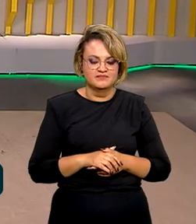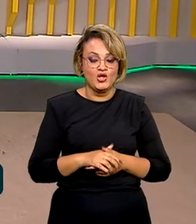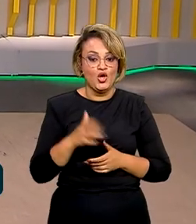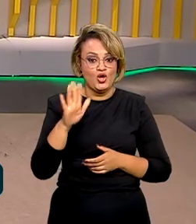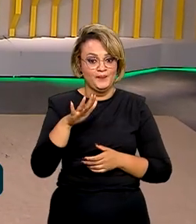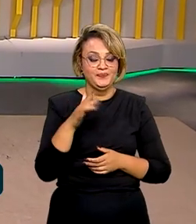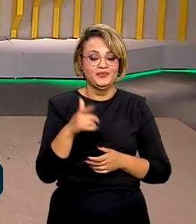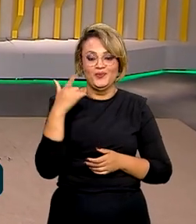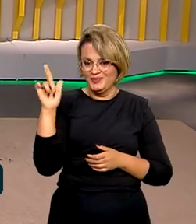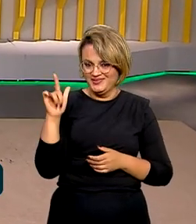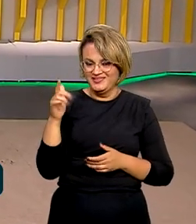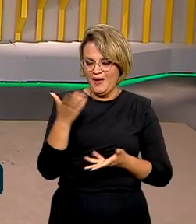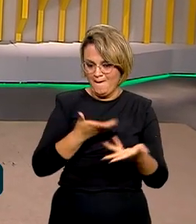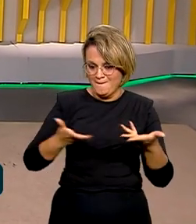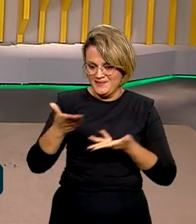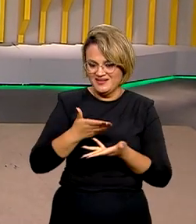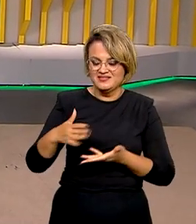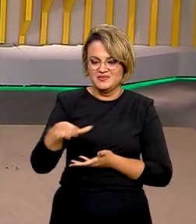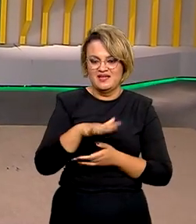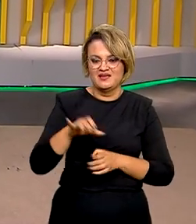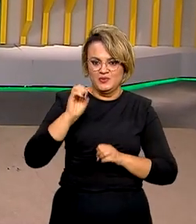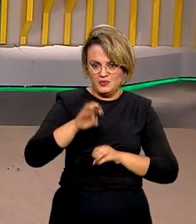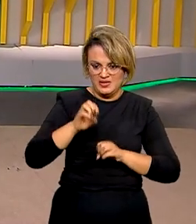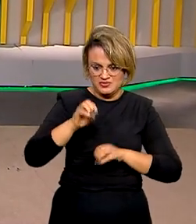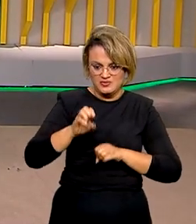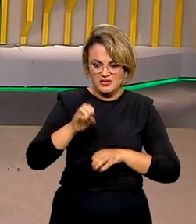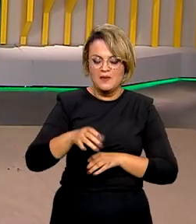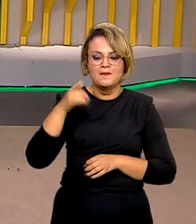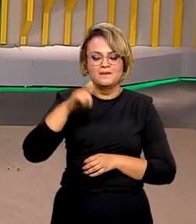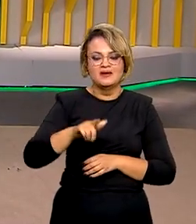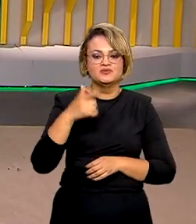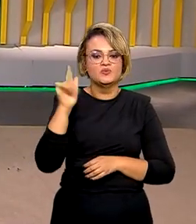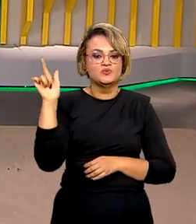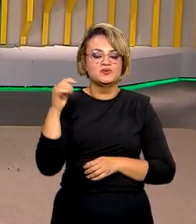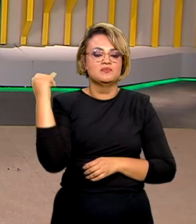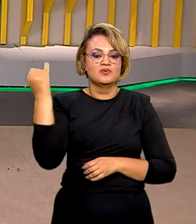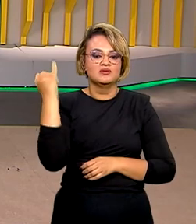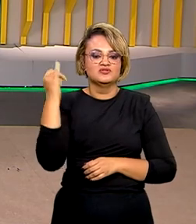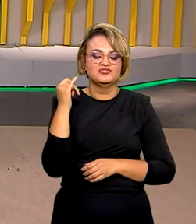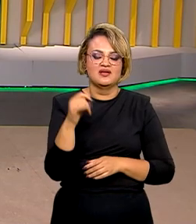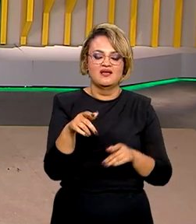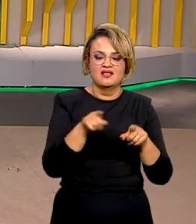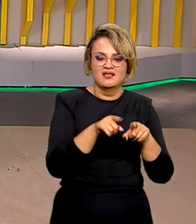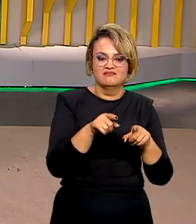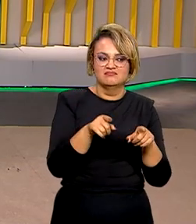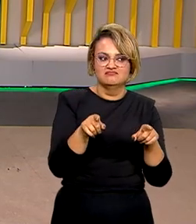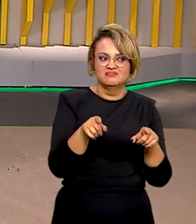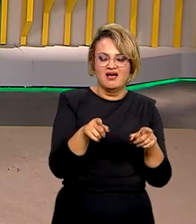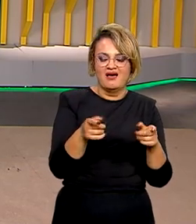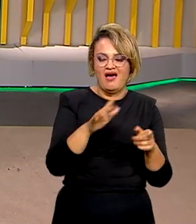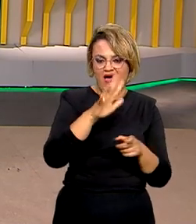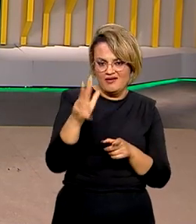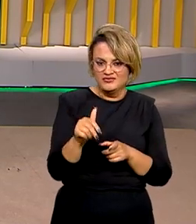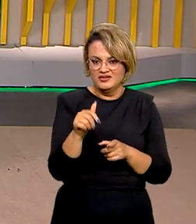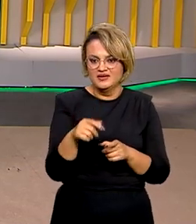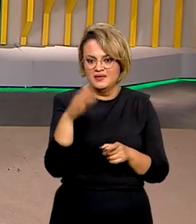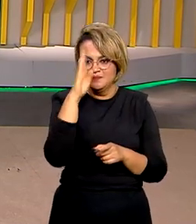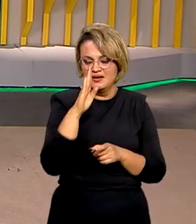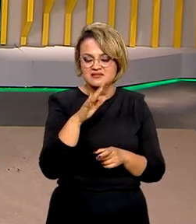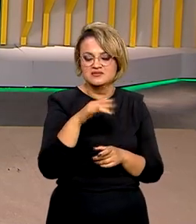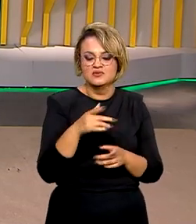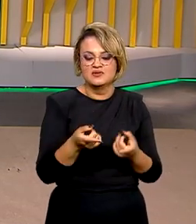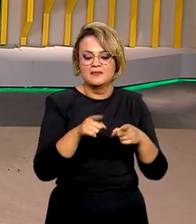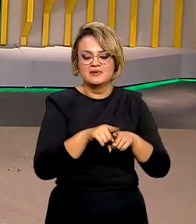Olha, e além da cooperação na área educacional, Carol, outro destaque na relação entre o Brasil e a África é o setor de